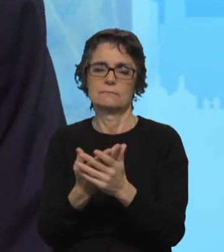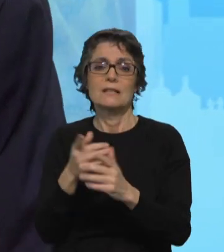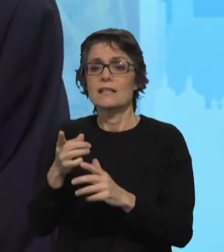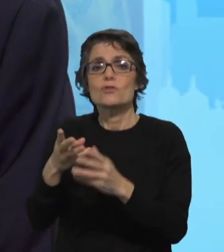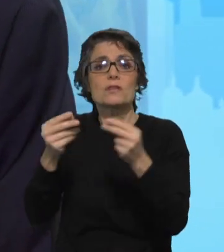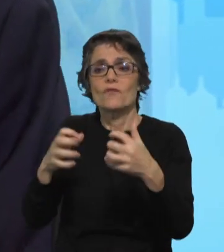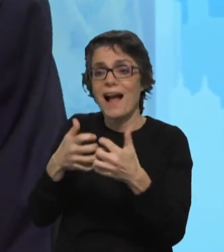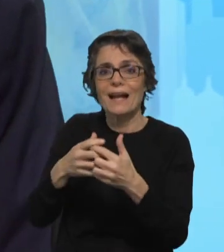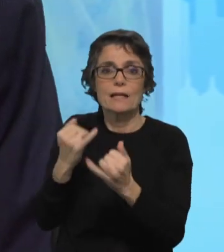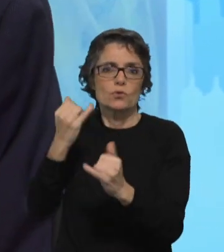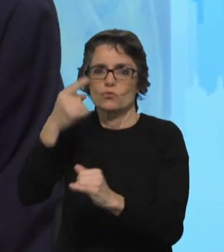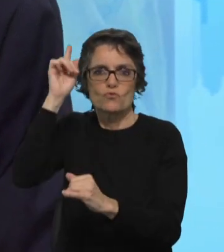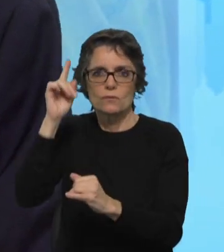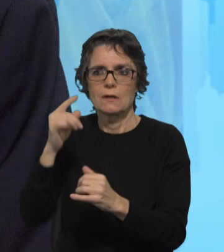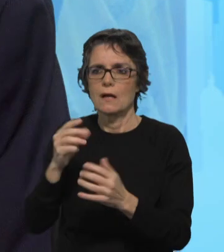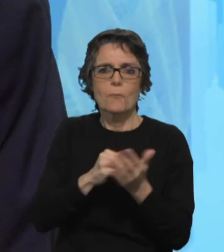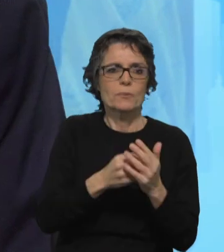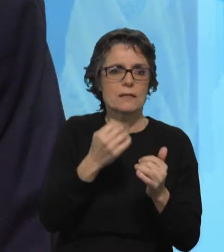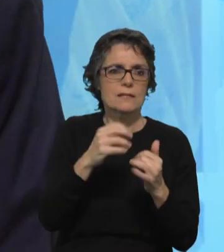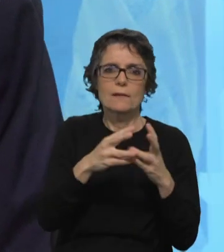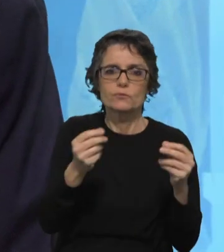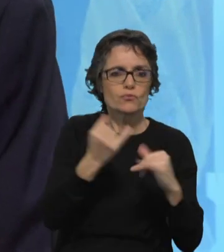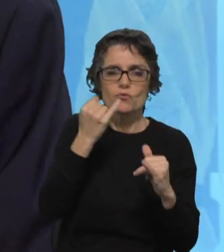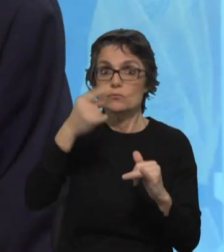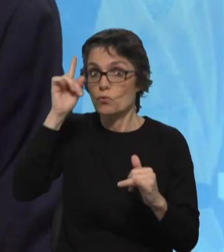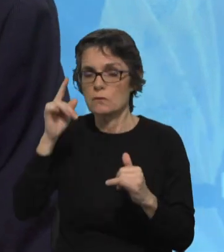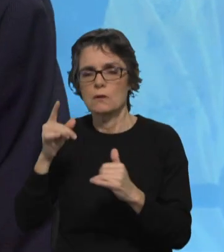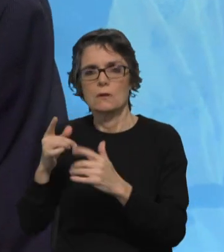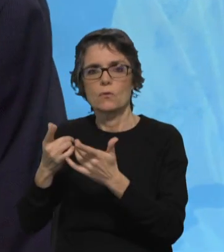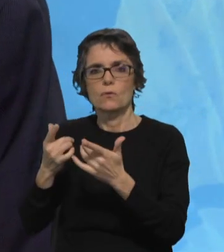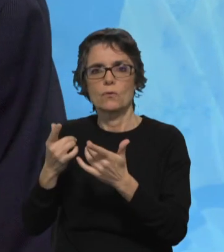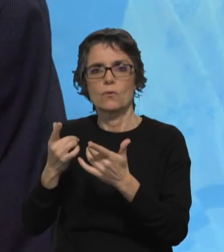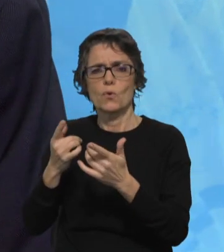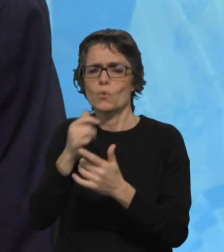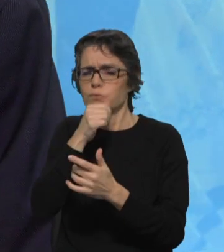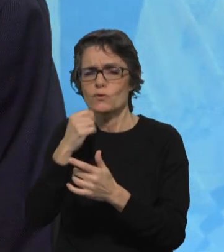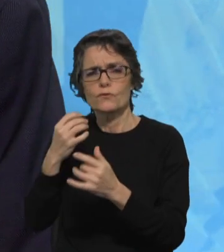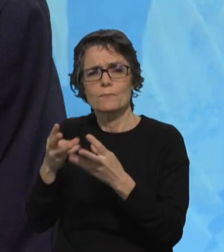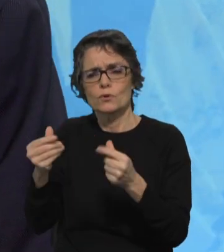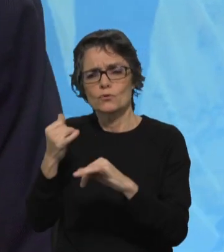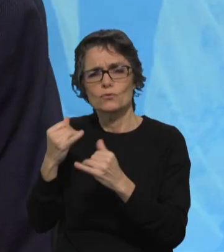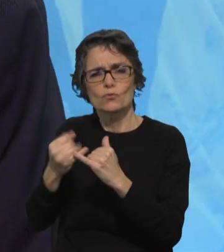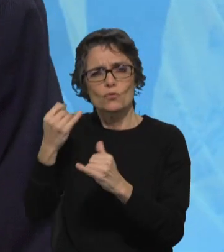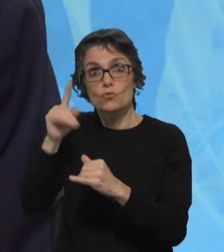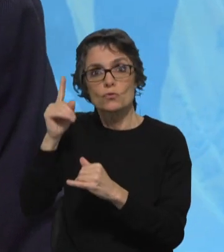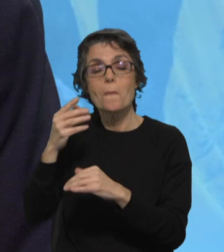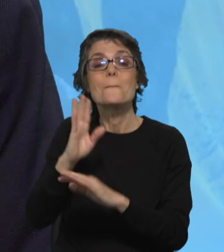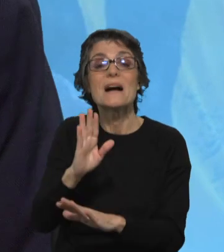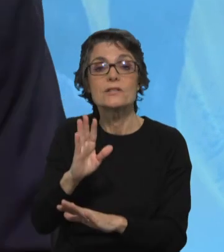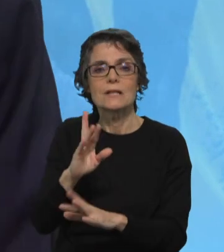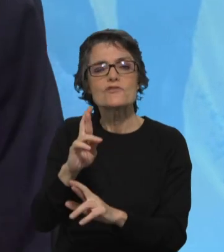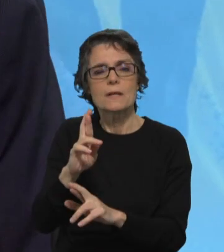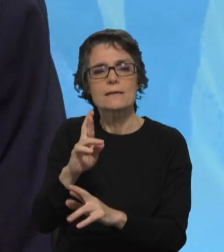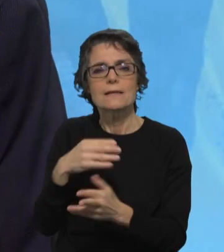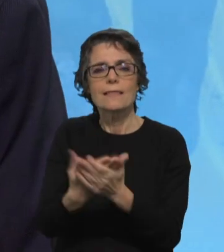guerras automaticamente, não resolve a pobreza automaticamente, não resolve o sofrimento automaticamente, mas diz-nos que